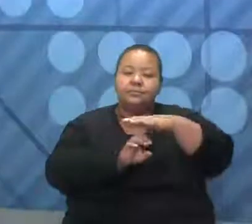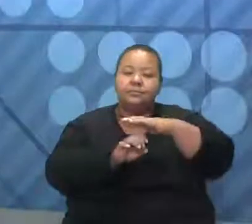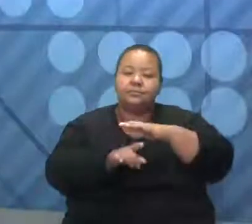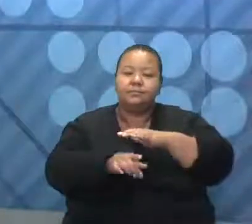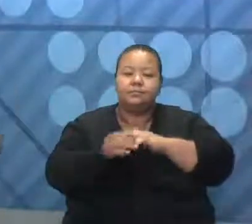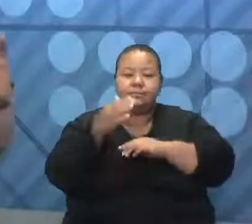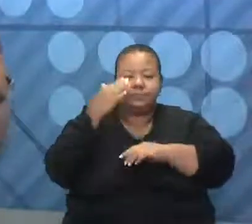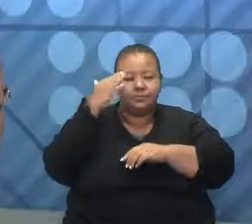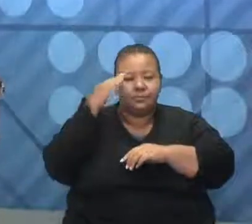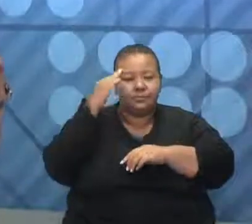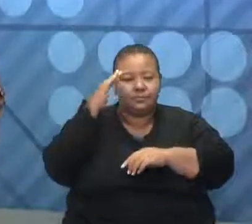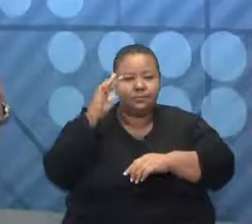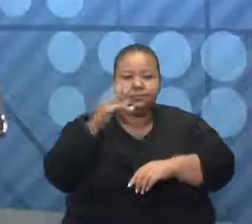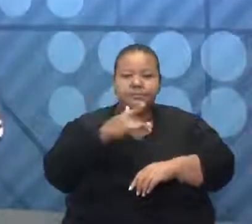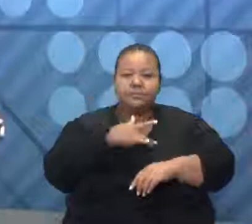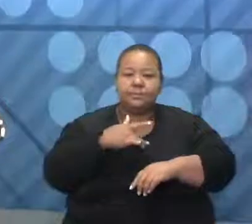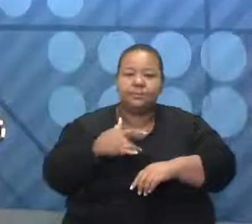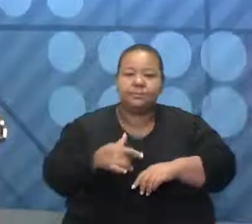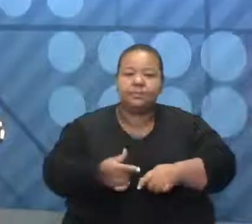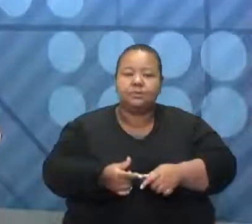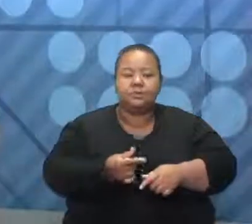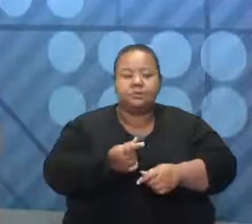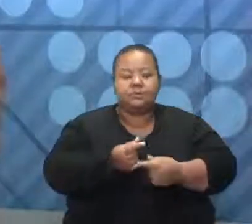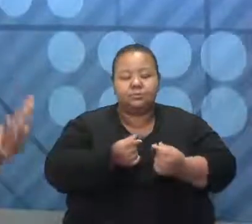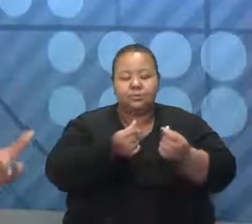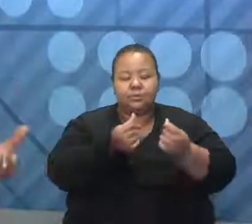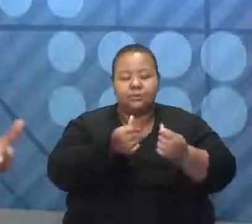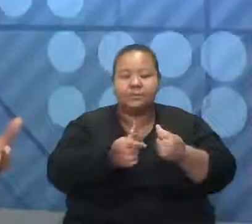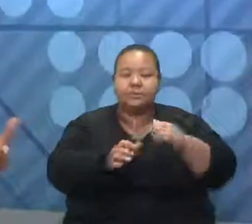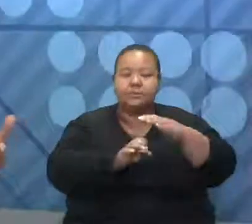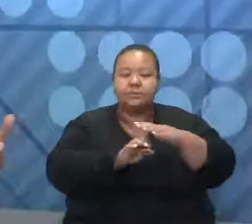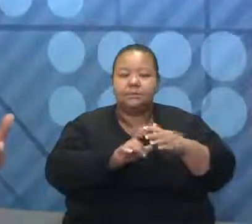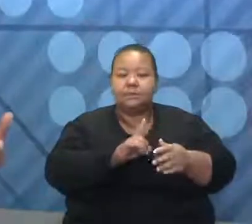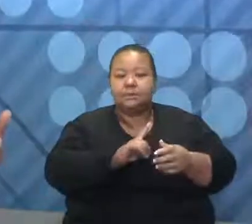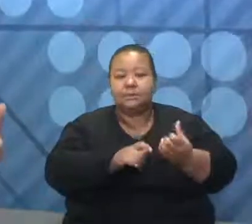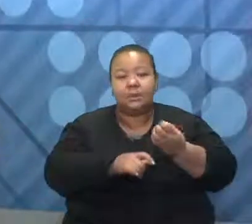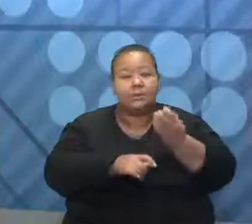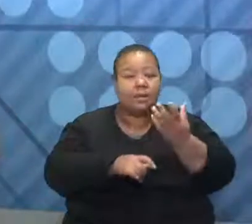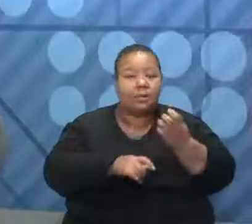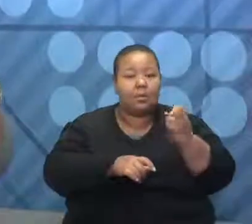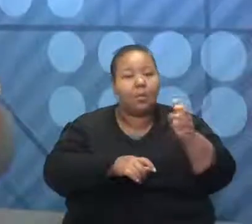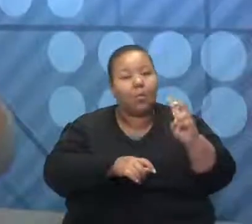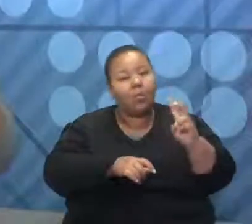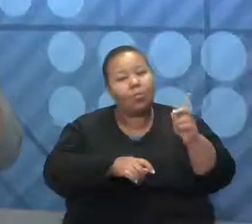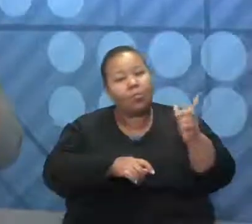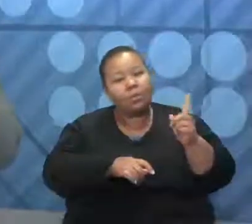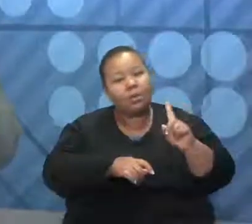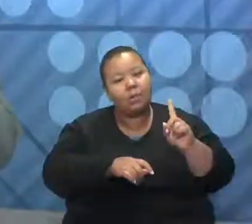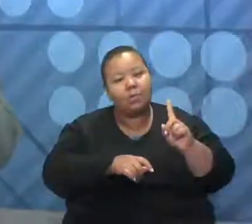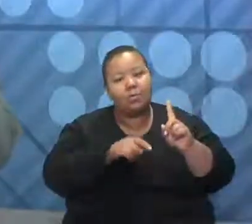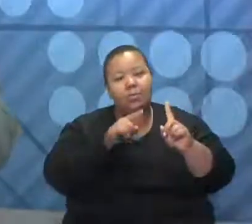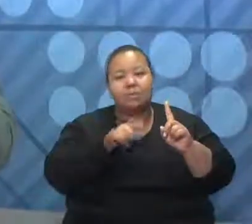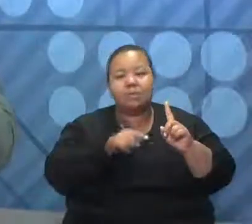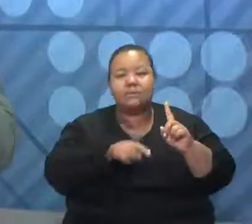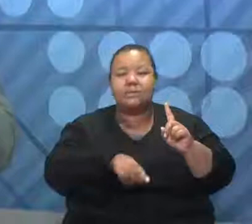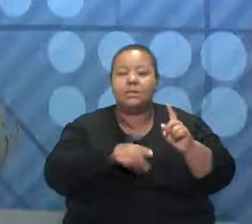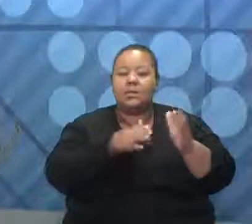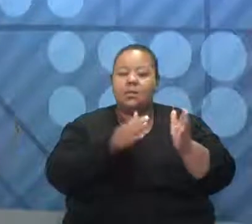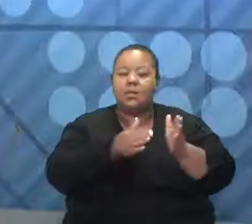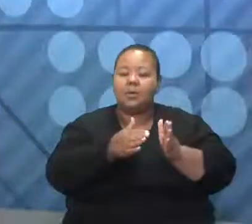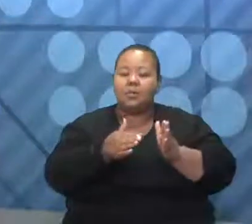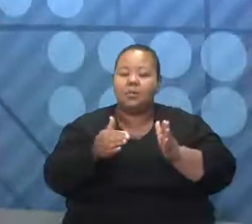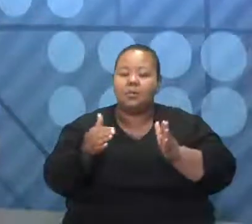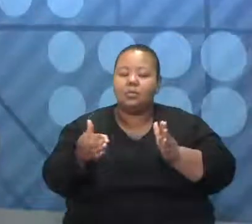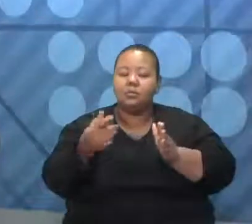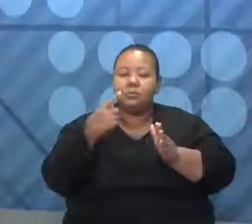Você sabe pela saúde financeira da empresa se ela está bem ou não. mas ele é uma consequência, eu sempre